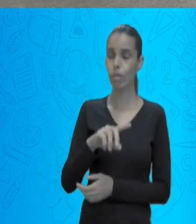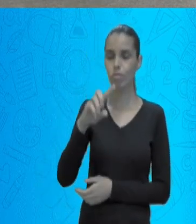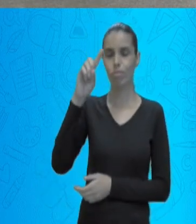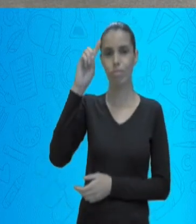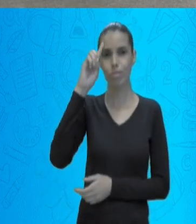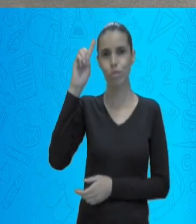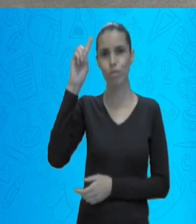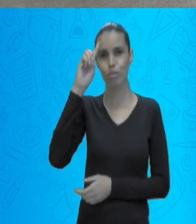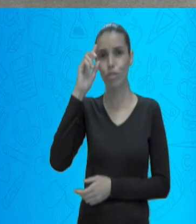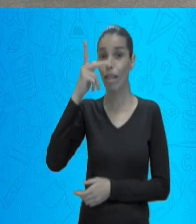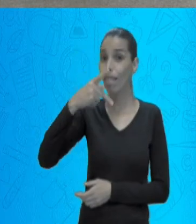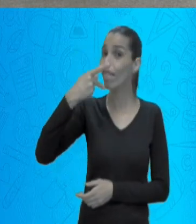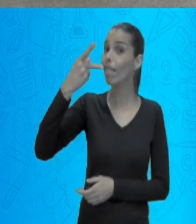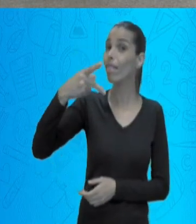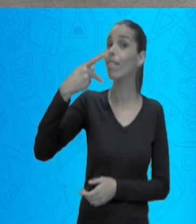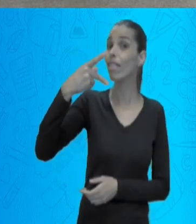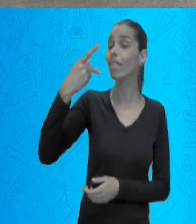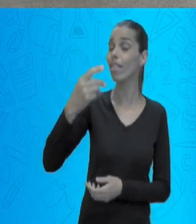nossa fala.